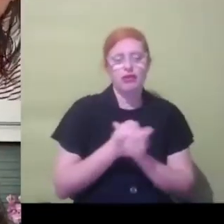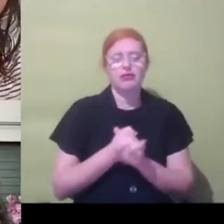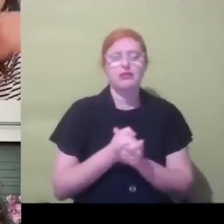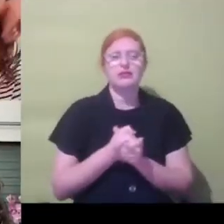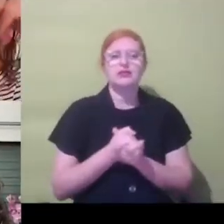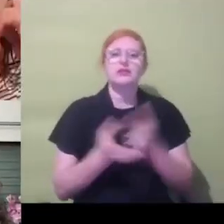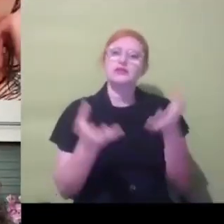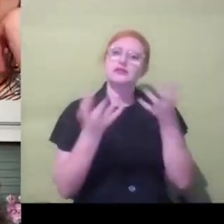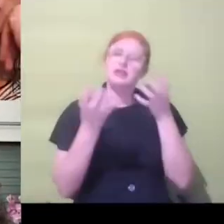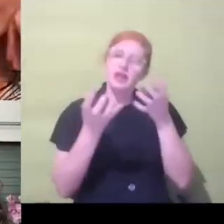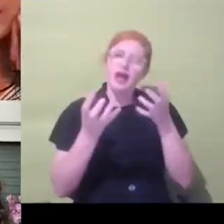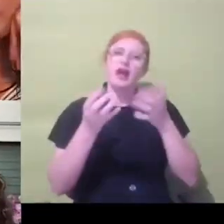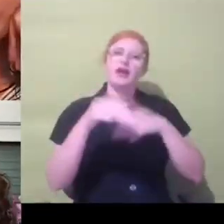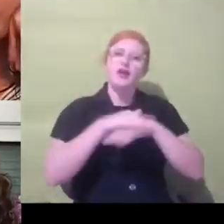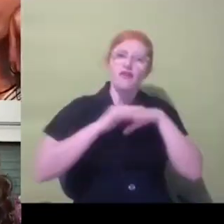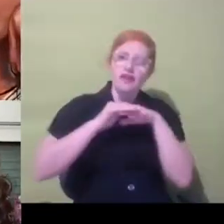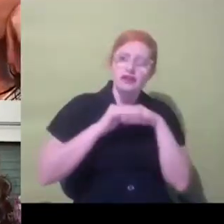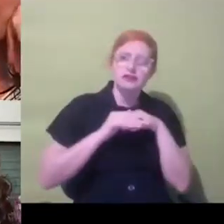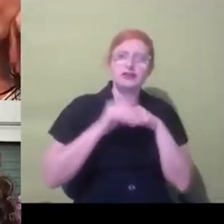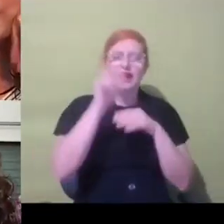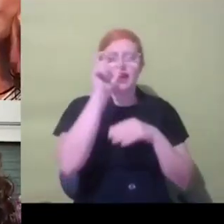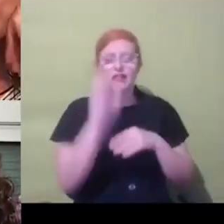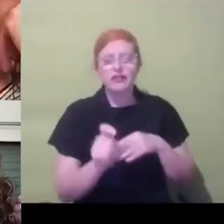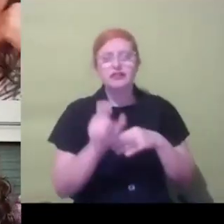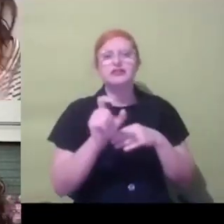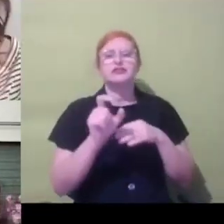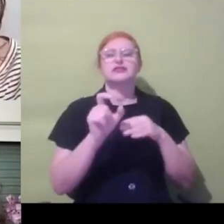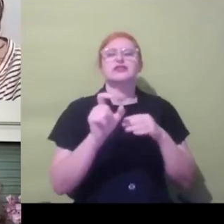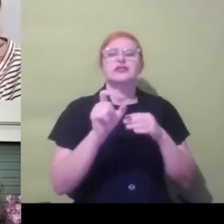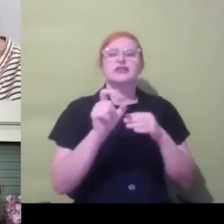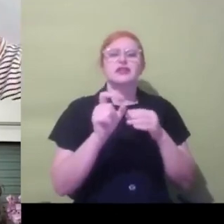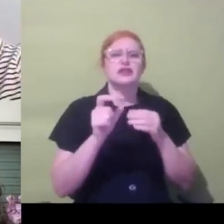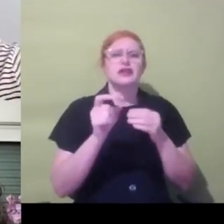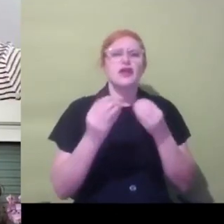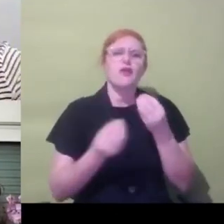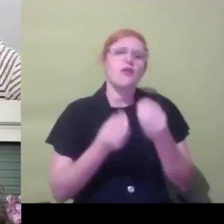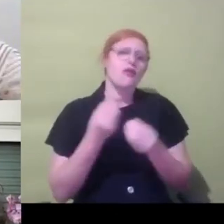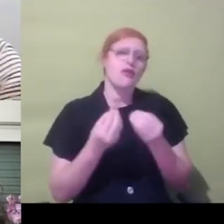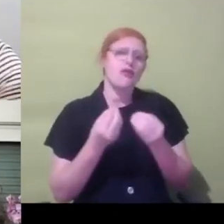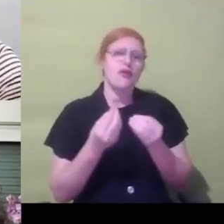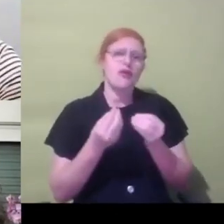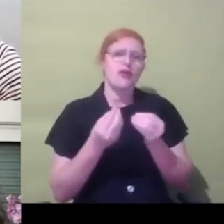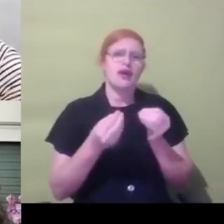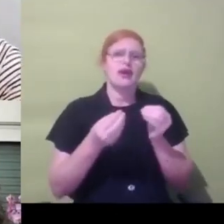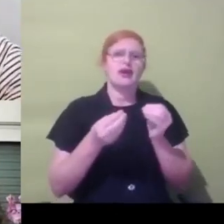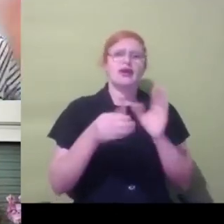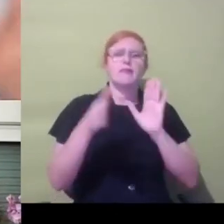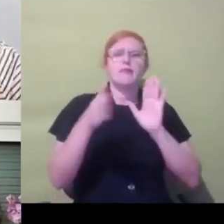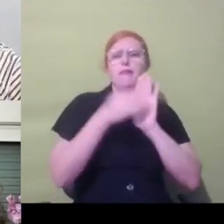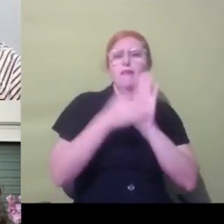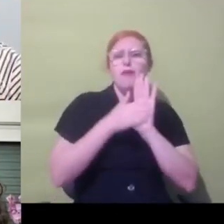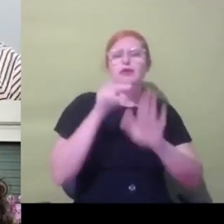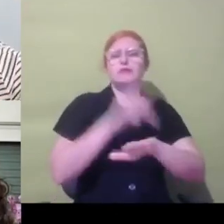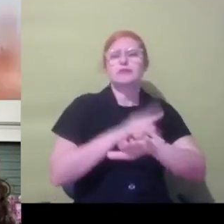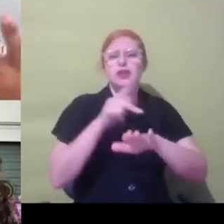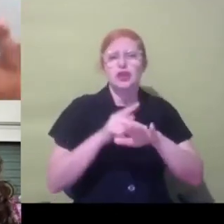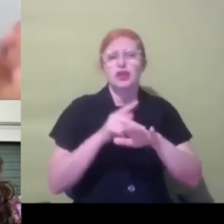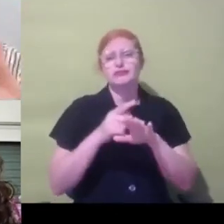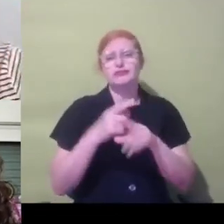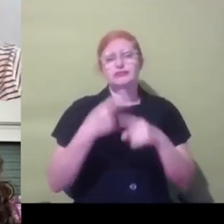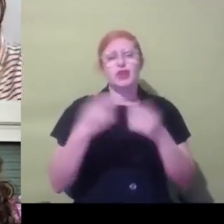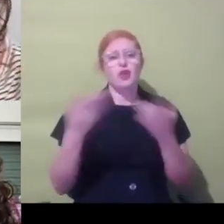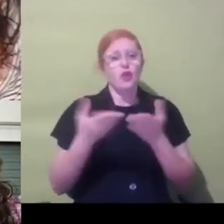tal. E eu queria conversar com você um pouco sobre os princípios pedagógicos da Universidade Livre Feminista, porque acho que hoje em dia tem